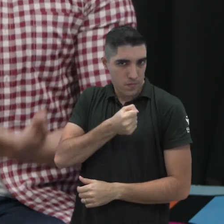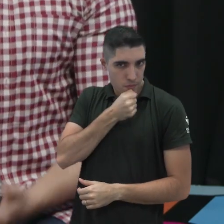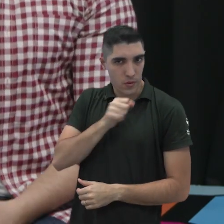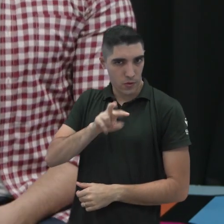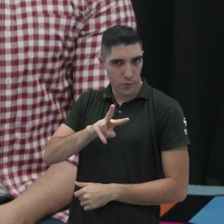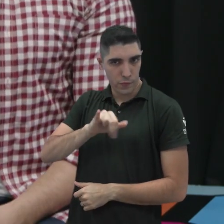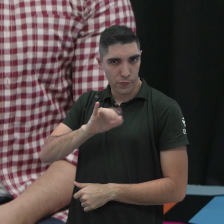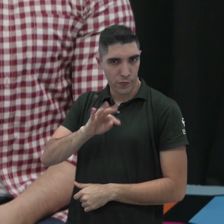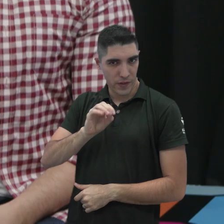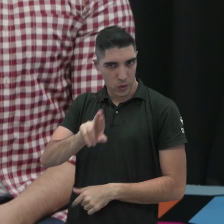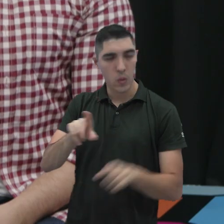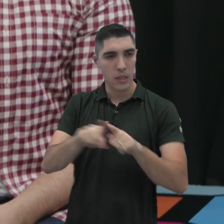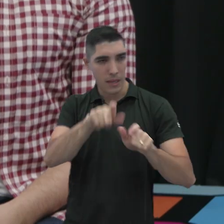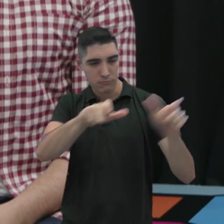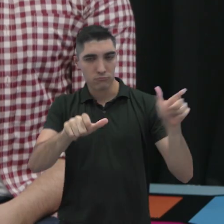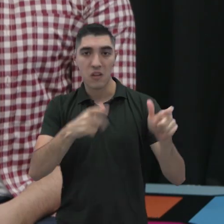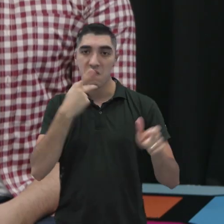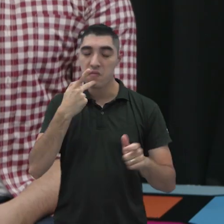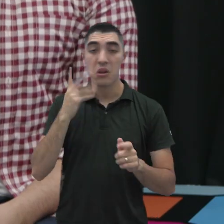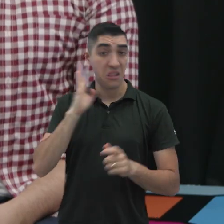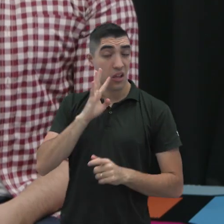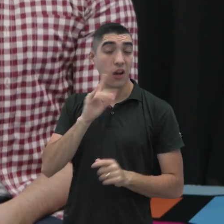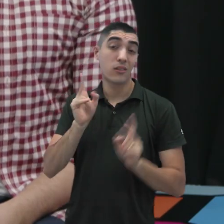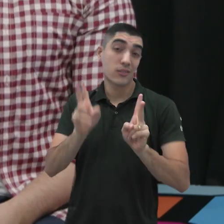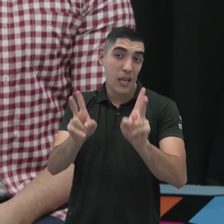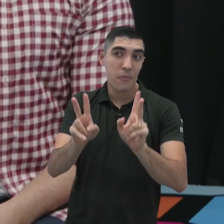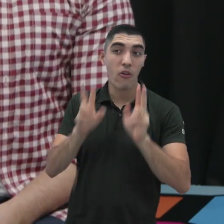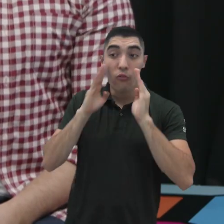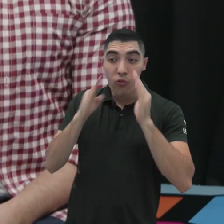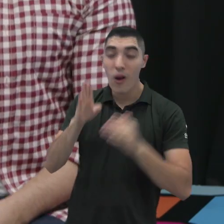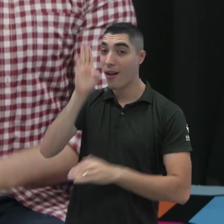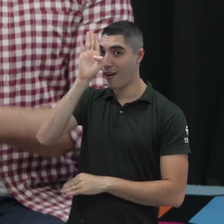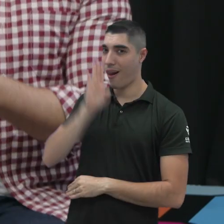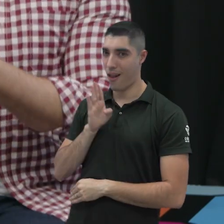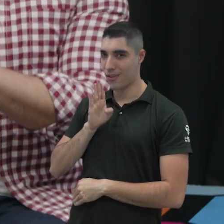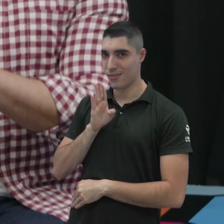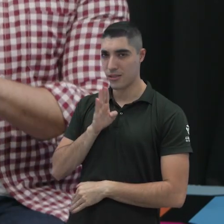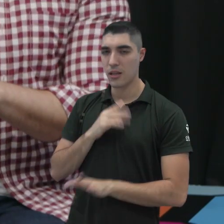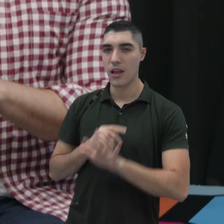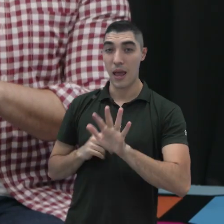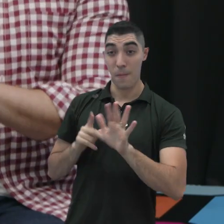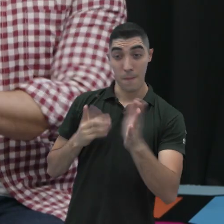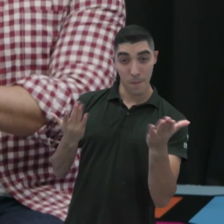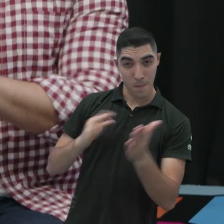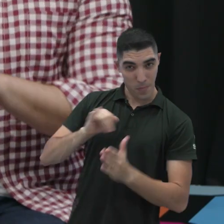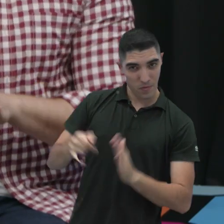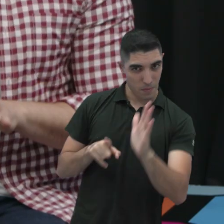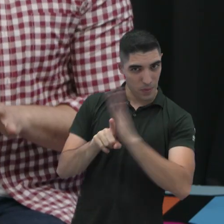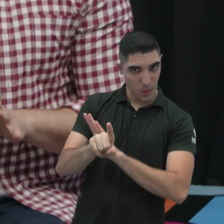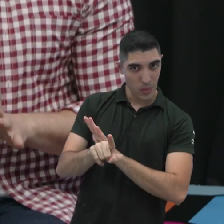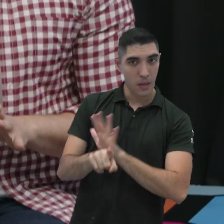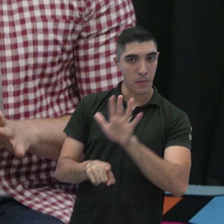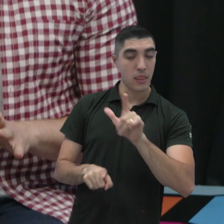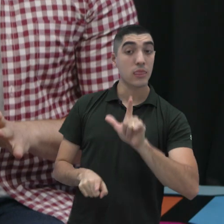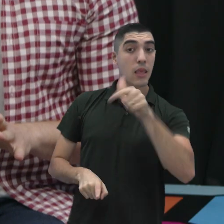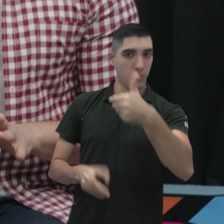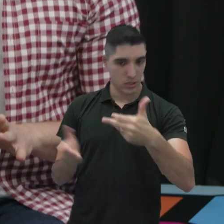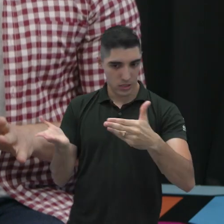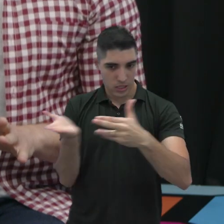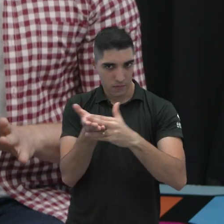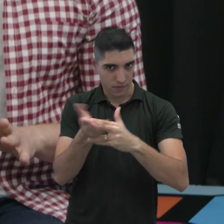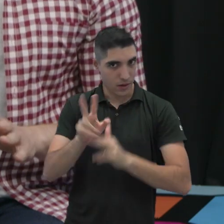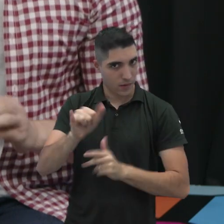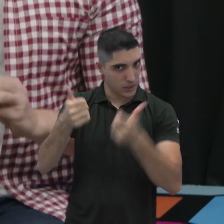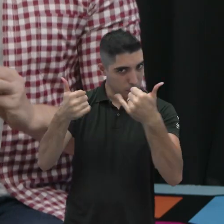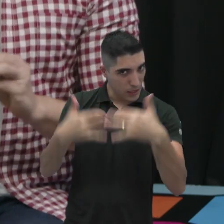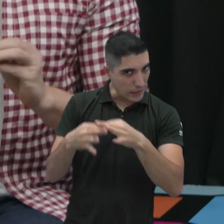nossos entrevistados ali trouxeram pra gente foi essa questão da gratuidade, né? Até aproveito pra jogar pro Roberval, mas a gente vai aprofundar daqui a pouco no segundo bloco,